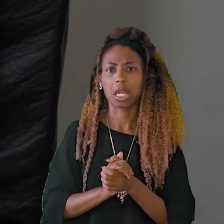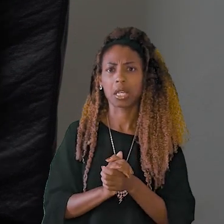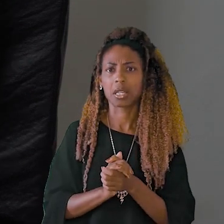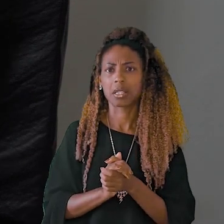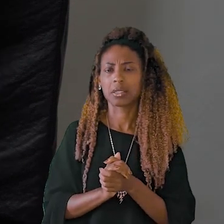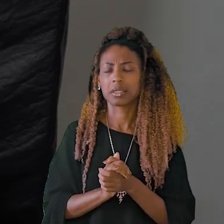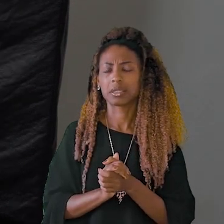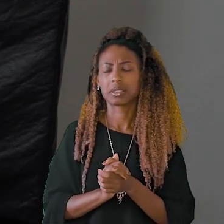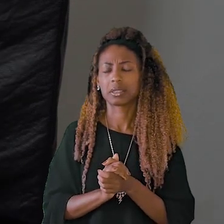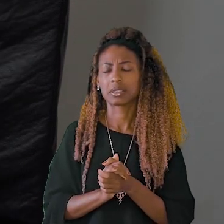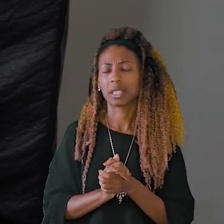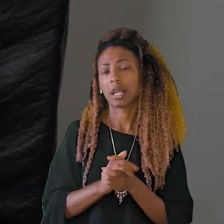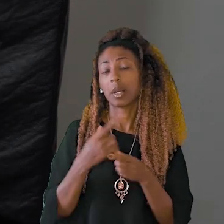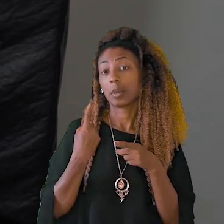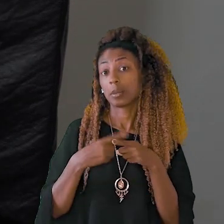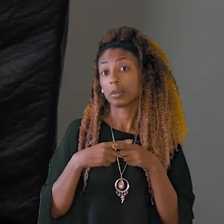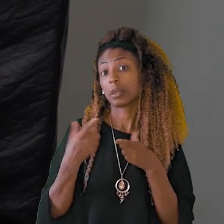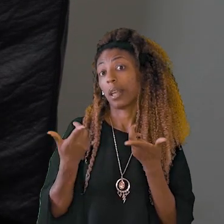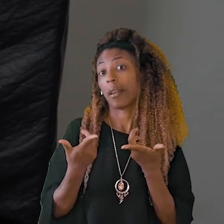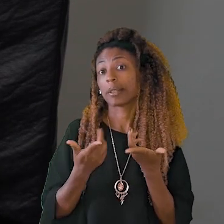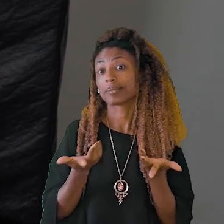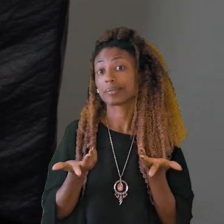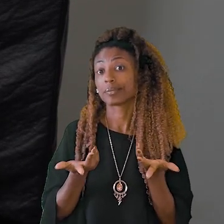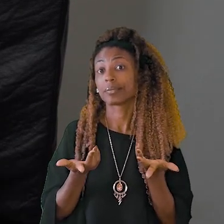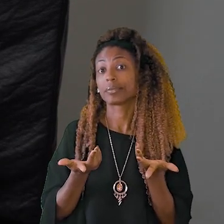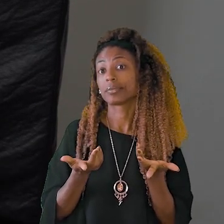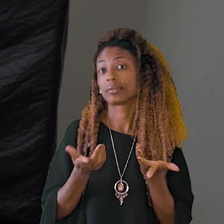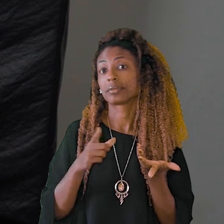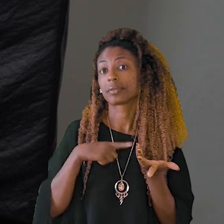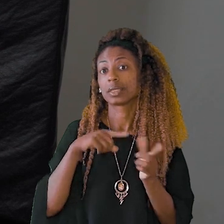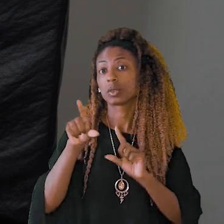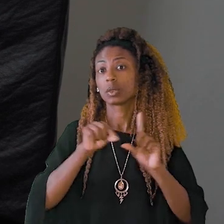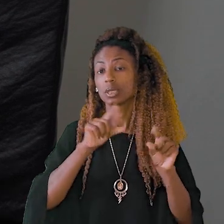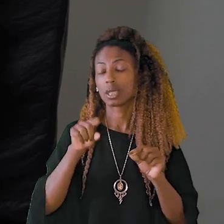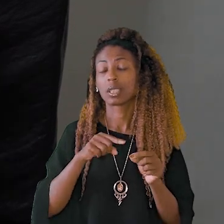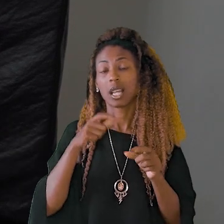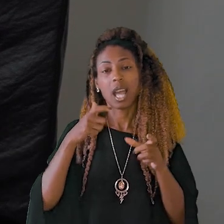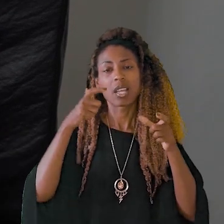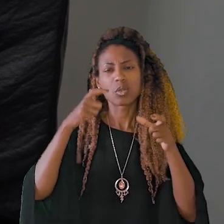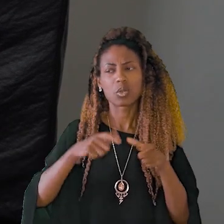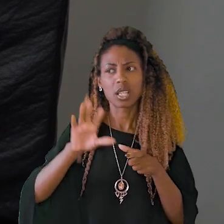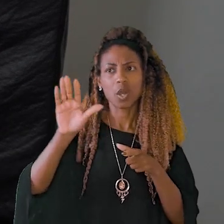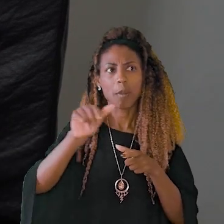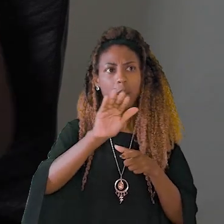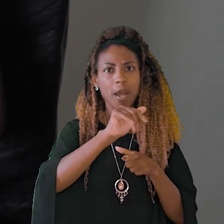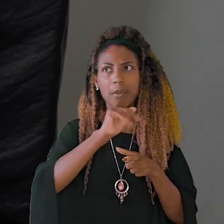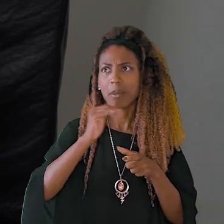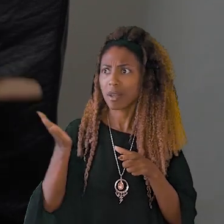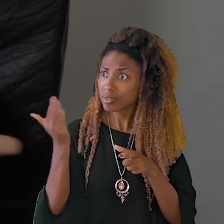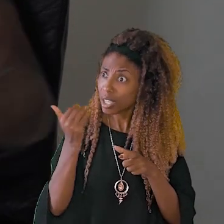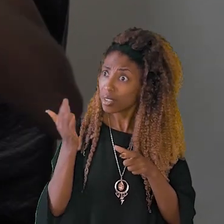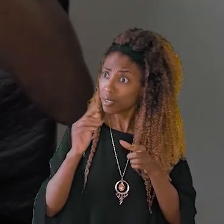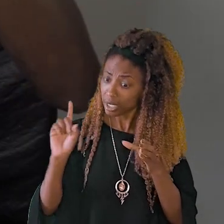suas orientações e por aí vai. Então a ballroom tem esse lugar forte de puxar essas pessoas para